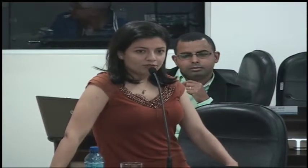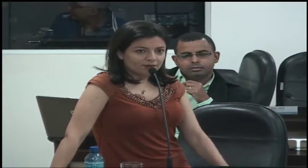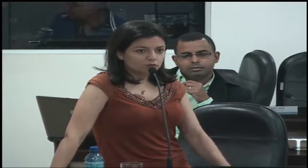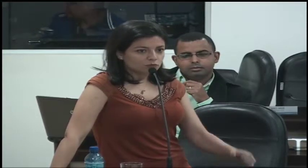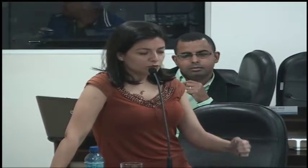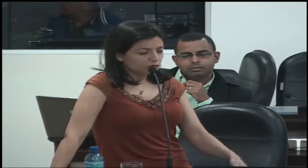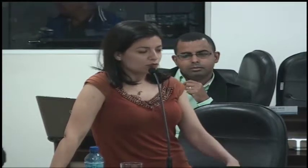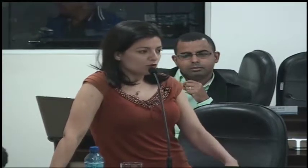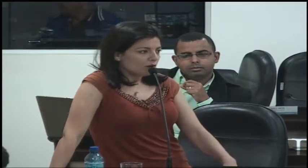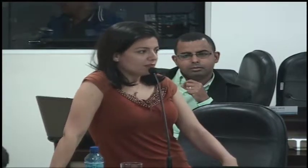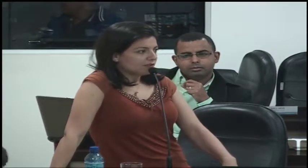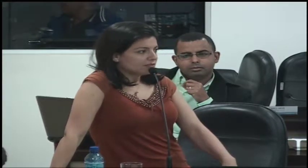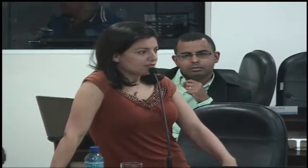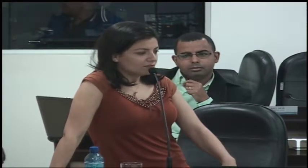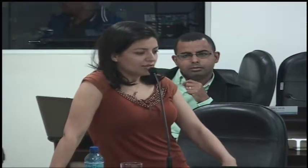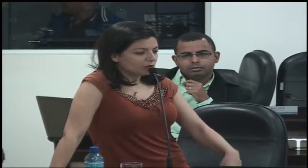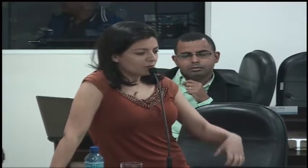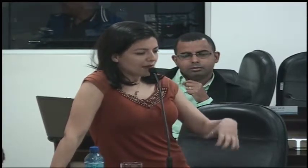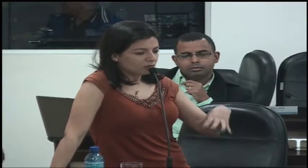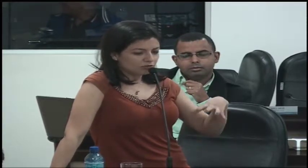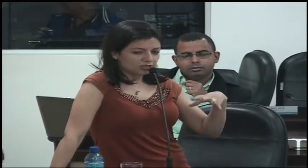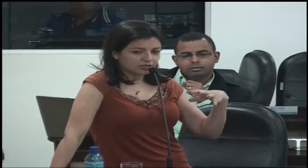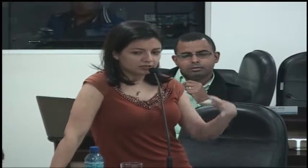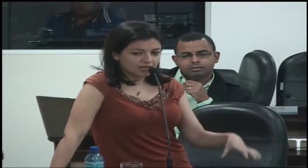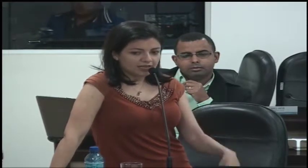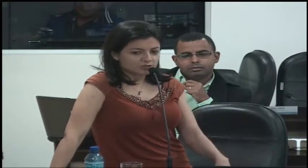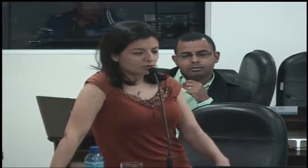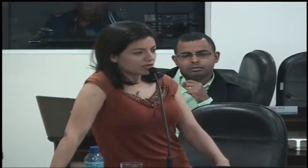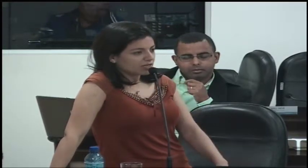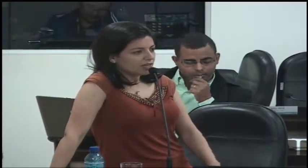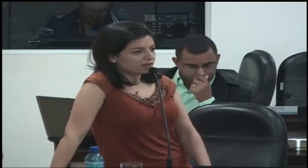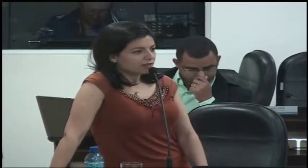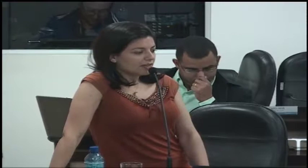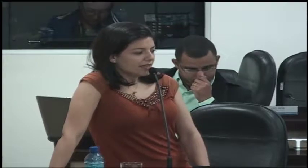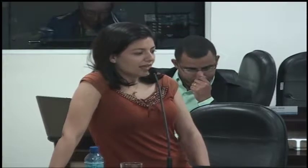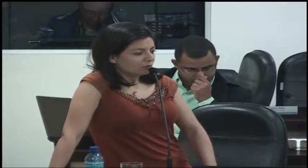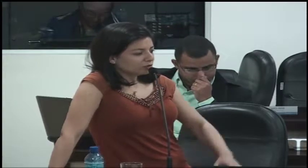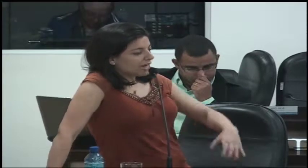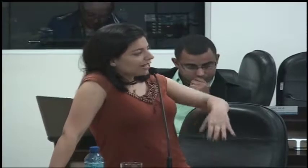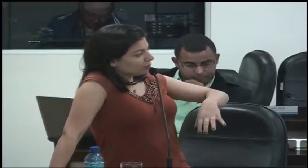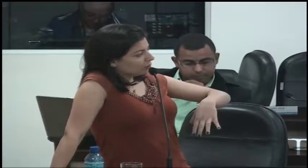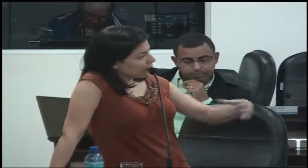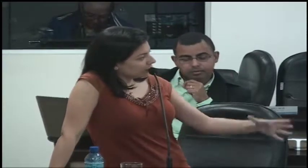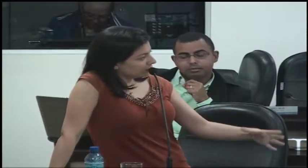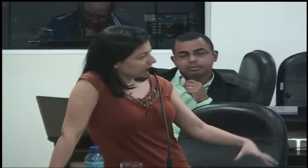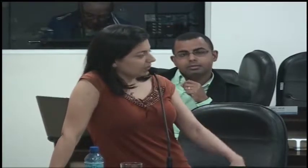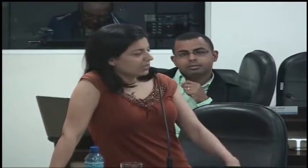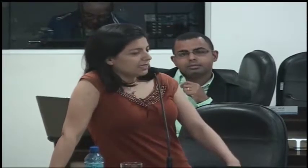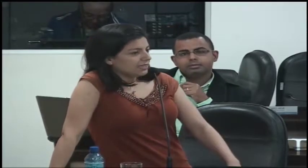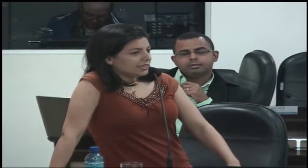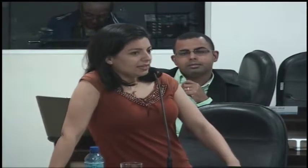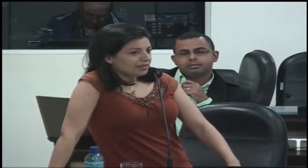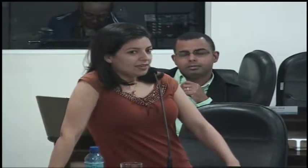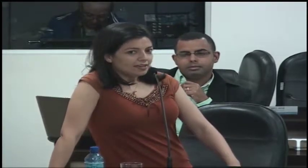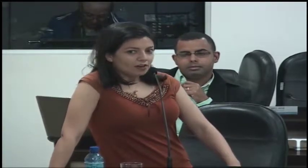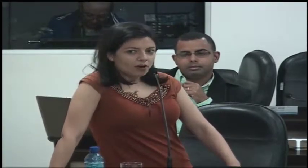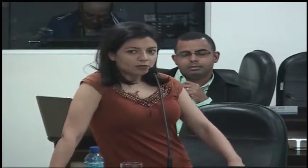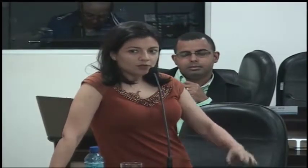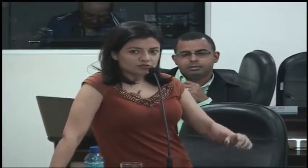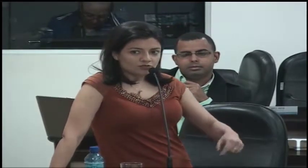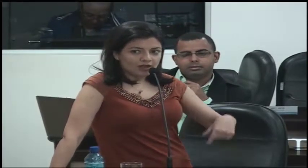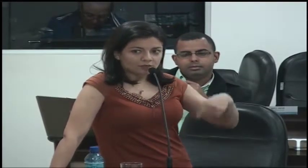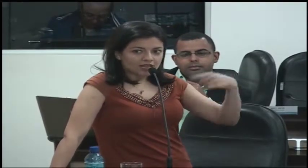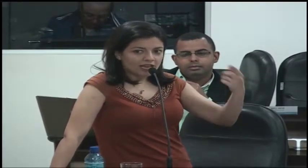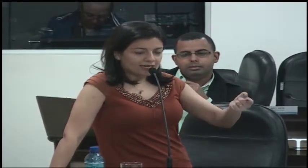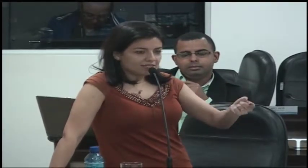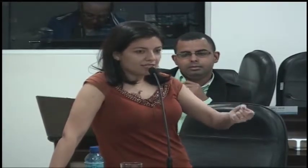nós tivemos muitos jovens que fizeram um barulho gigantesco, queriam mudar o mundo. E, logo